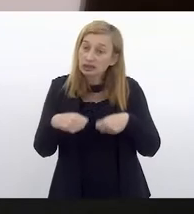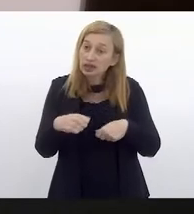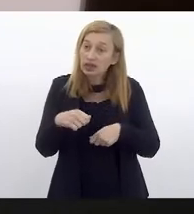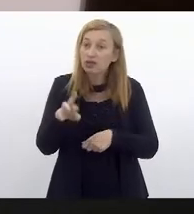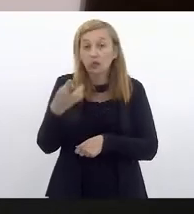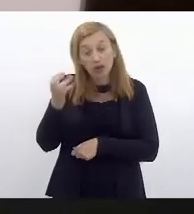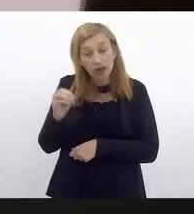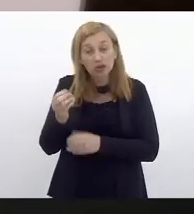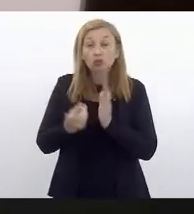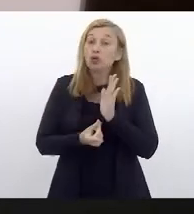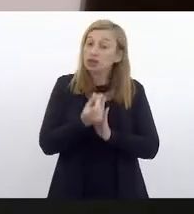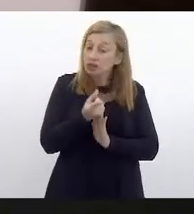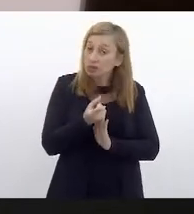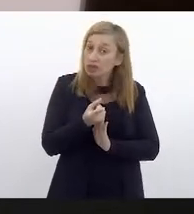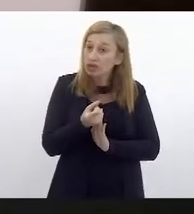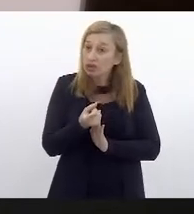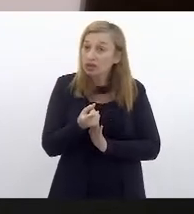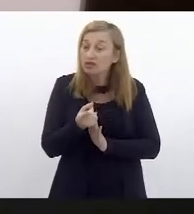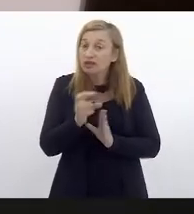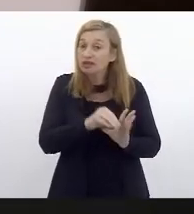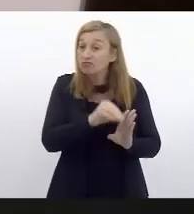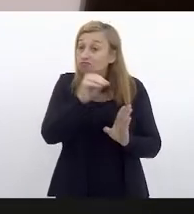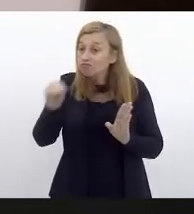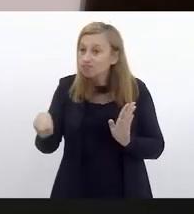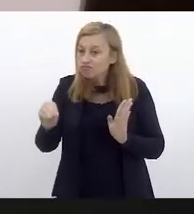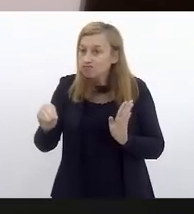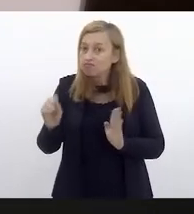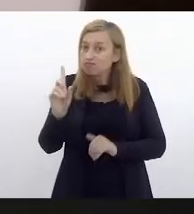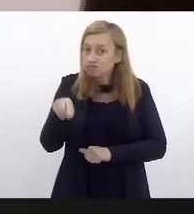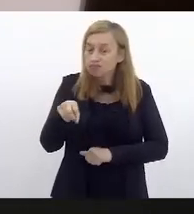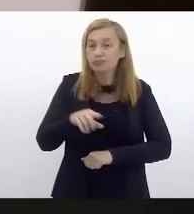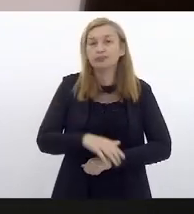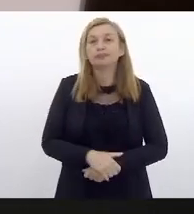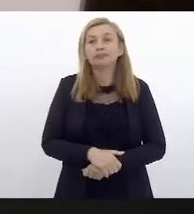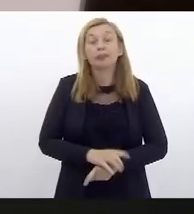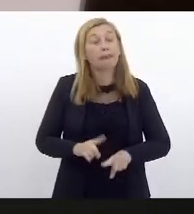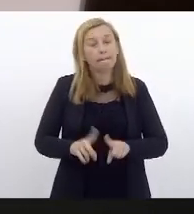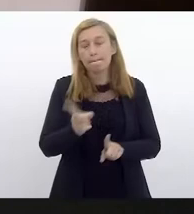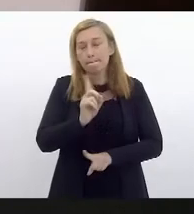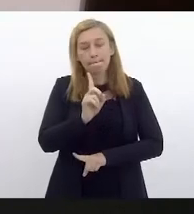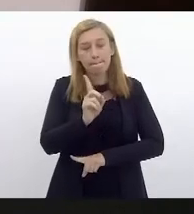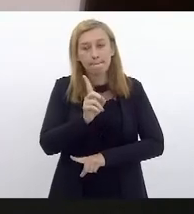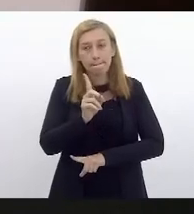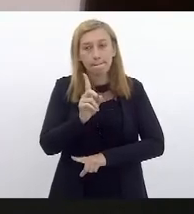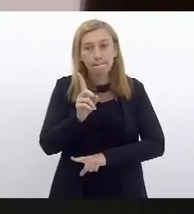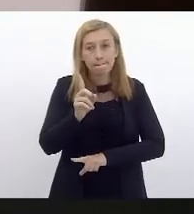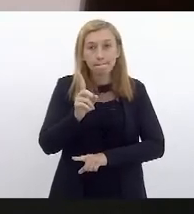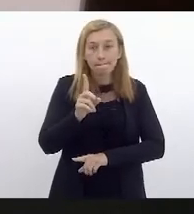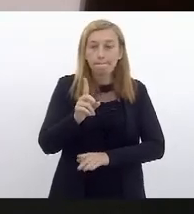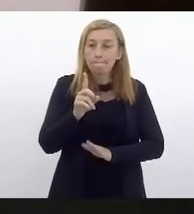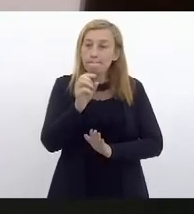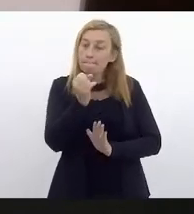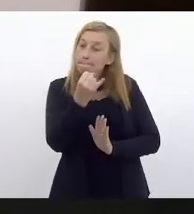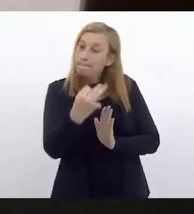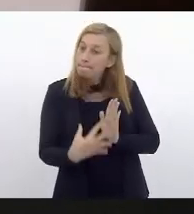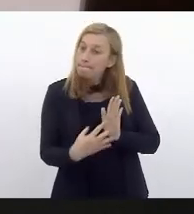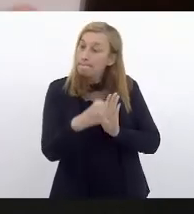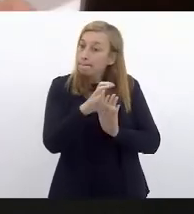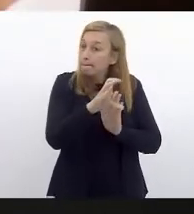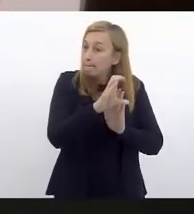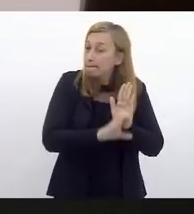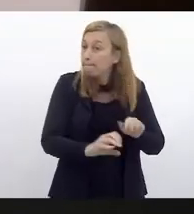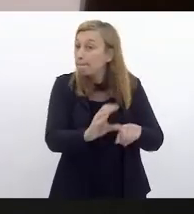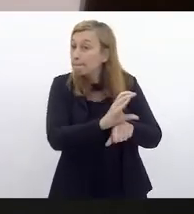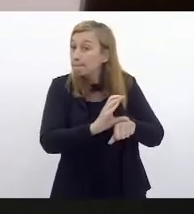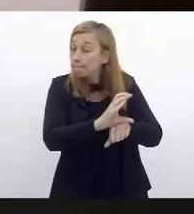no orçamento para fazer essa transferência, né? Mas não é o que diz a emenda constitucional. A emenda